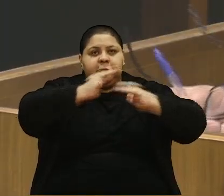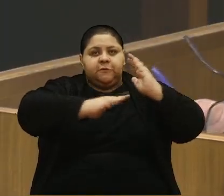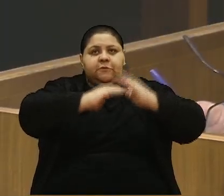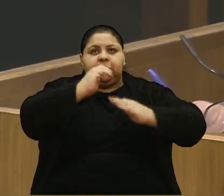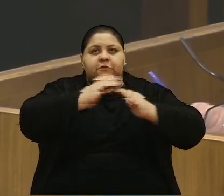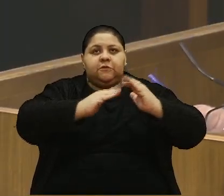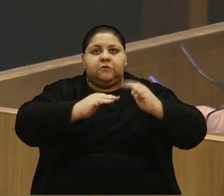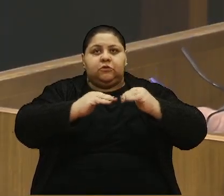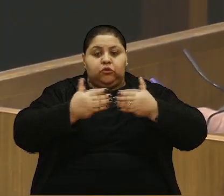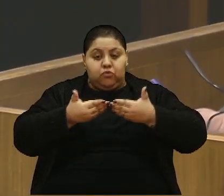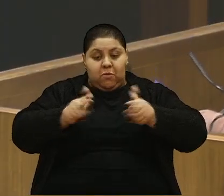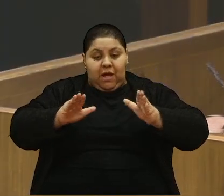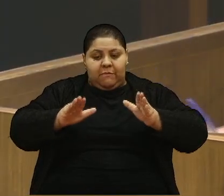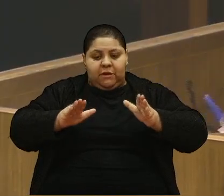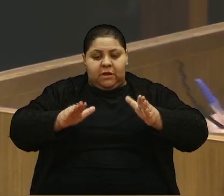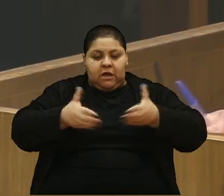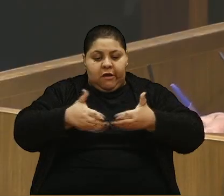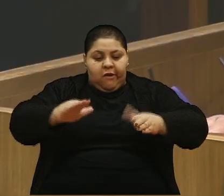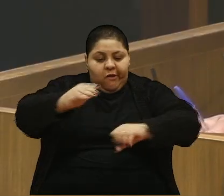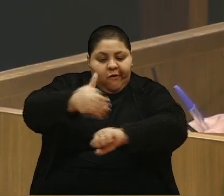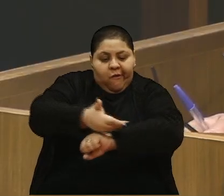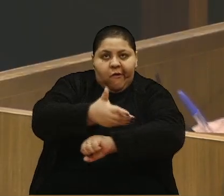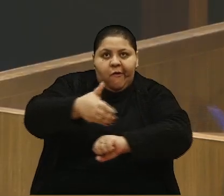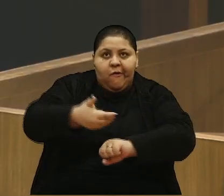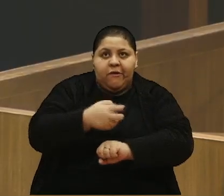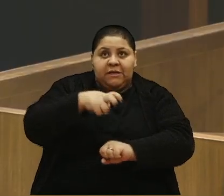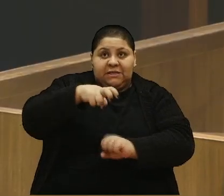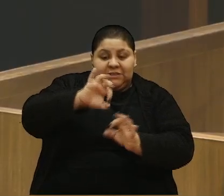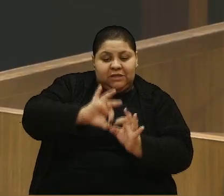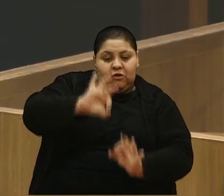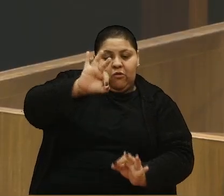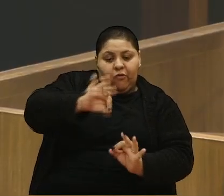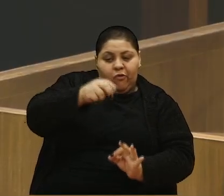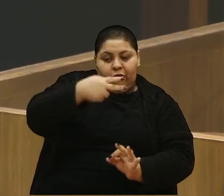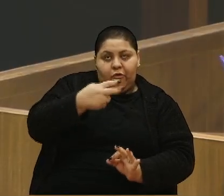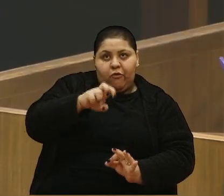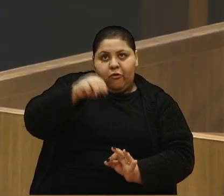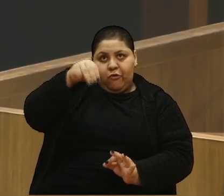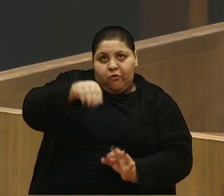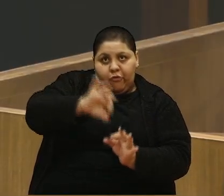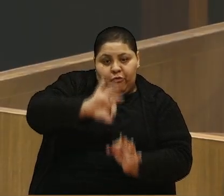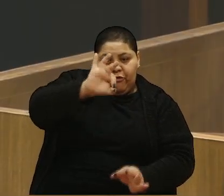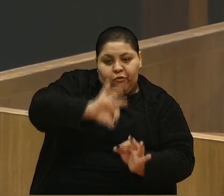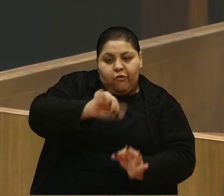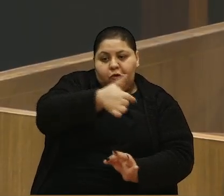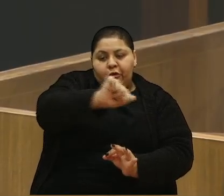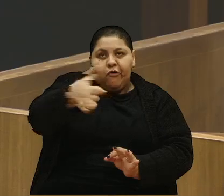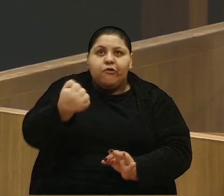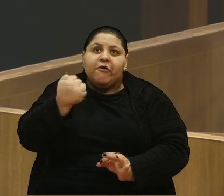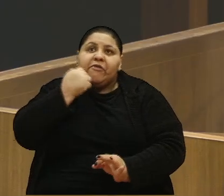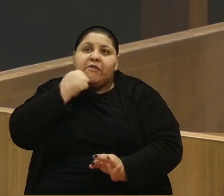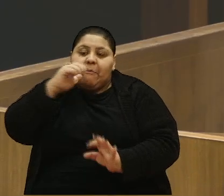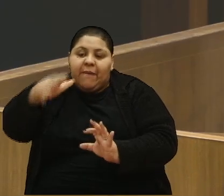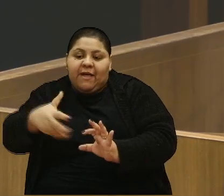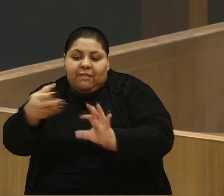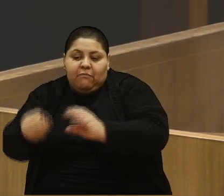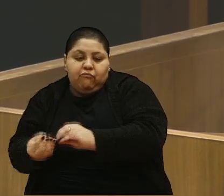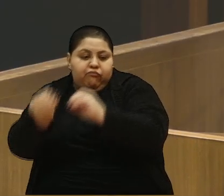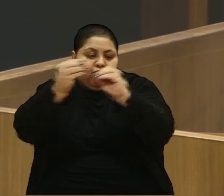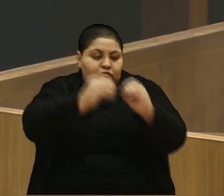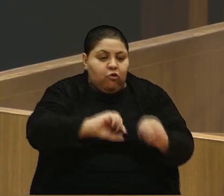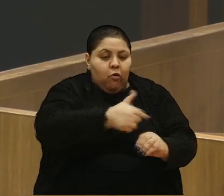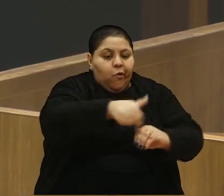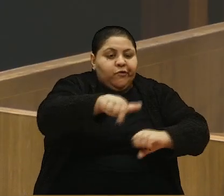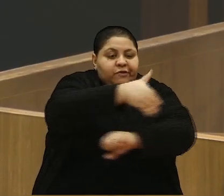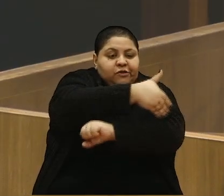Tu abre a vala, pelo menos de 5 metros, e toda aquela pedra calçam outras ruas de forma comunitária, o morador ajudando a pagar a mão de obra